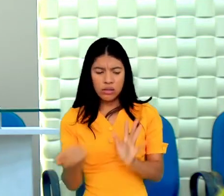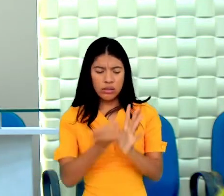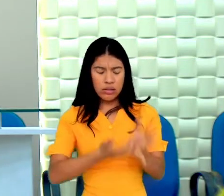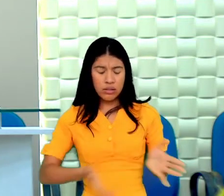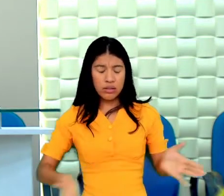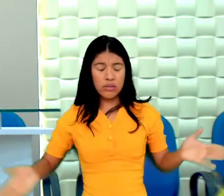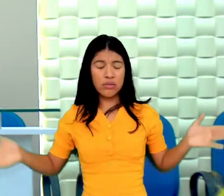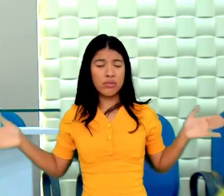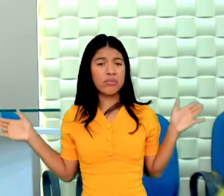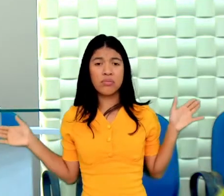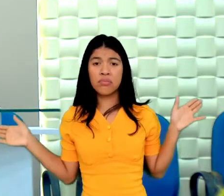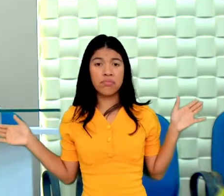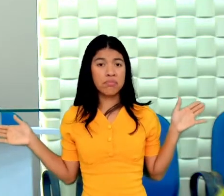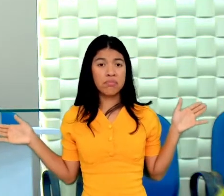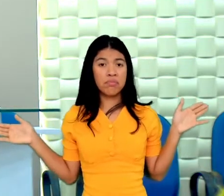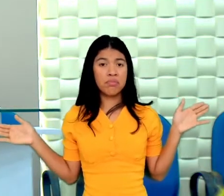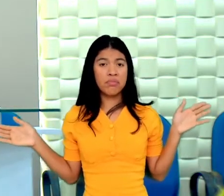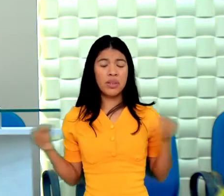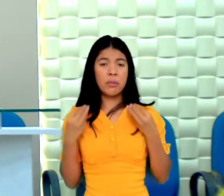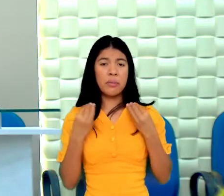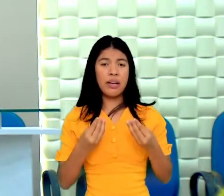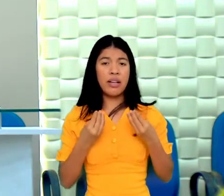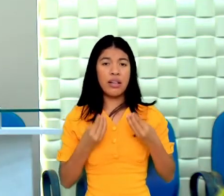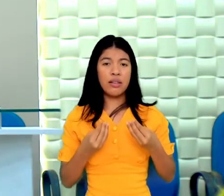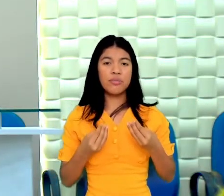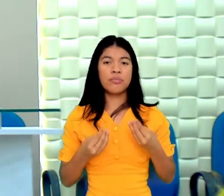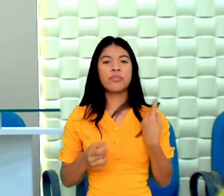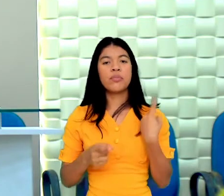Porque o homem precisava de salvação.